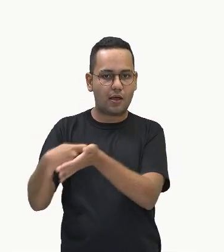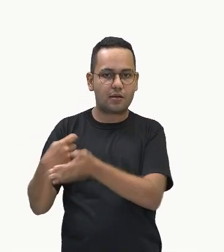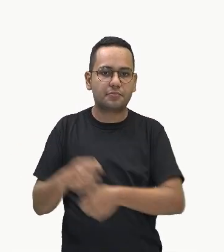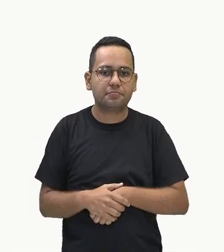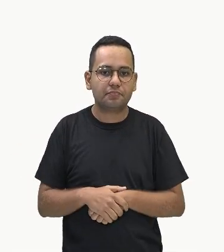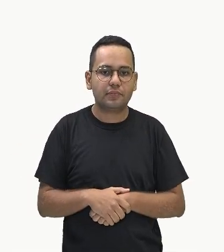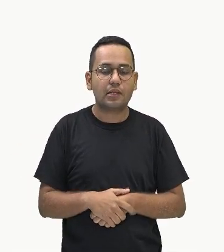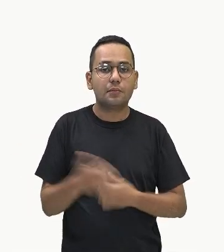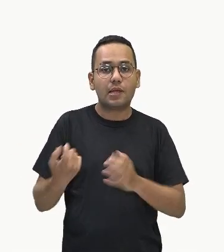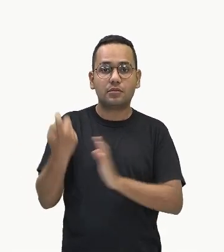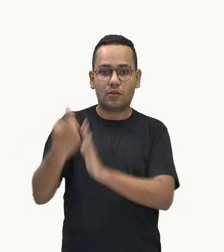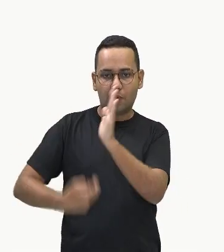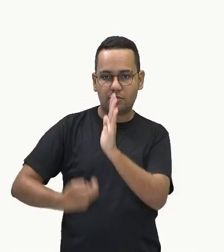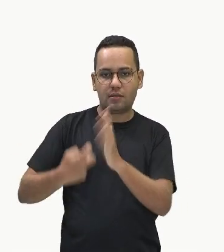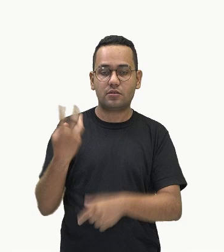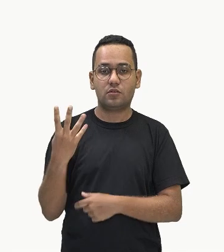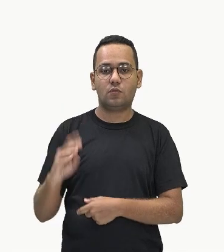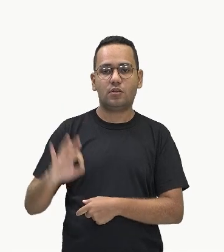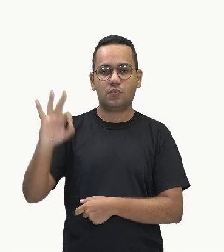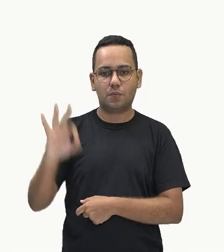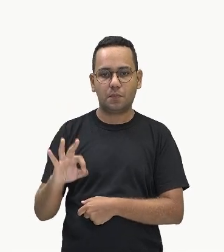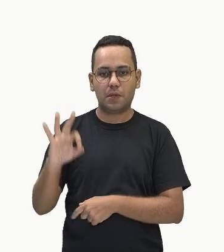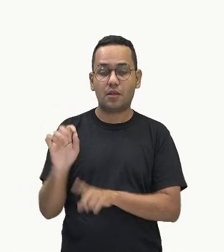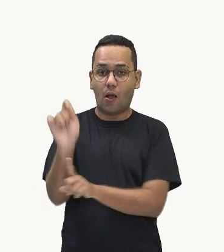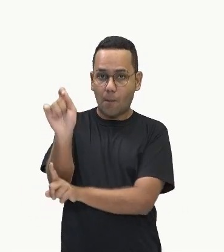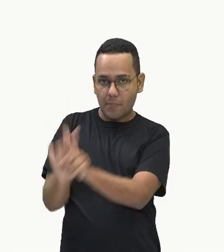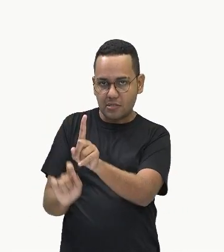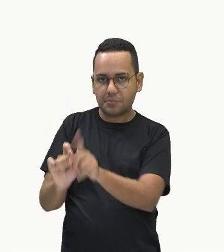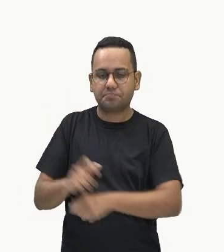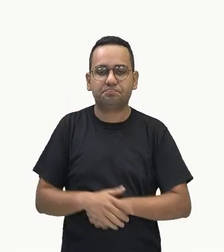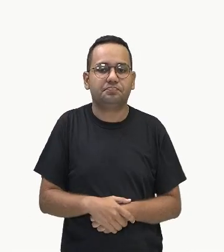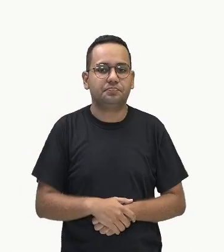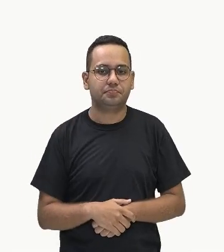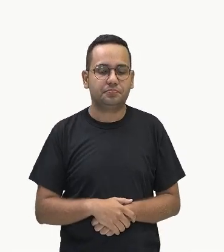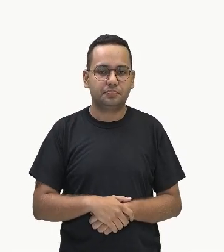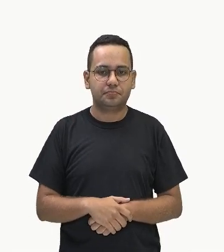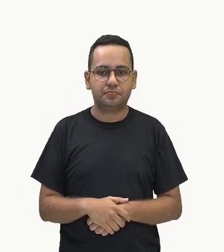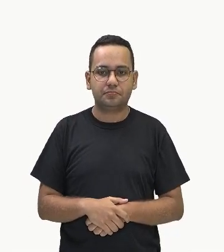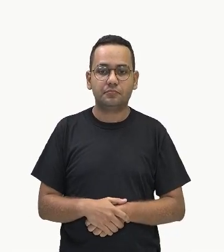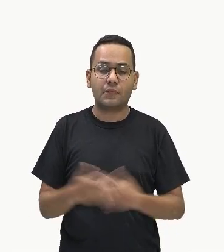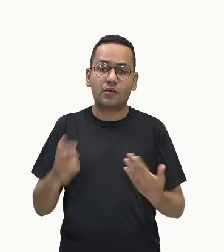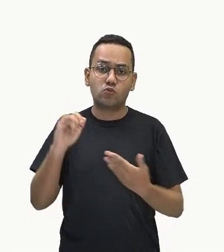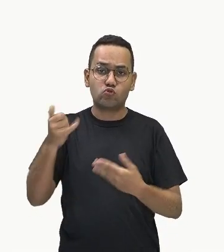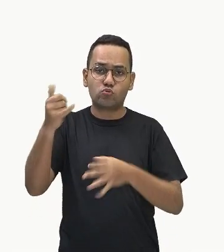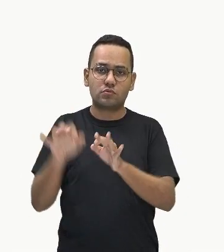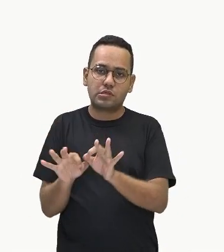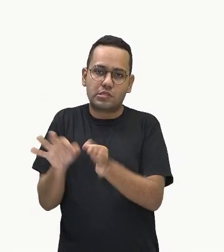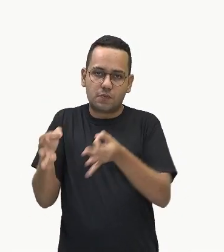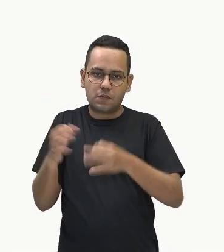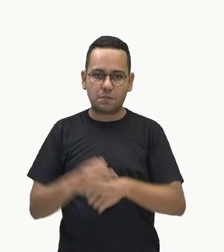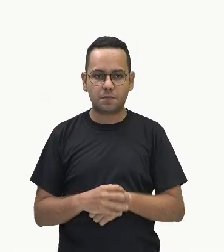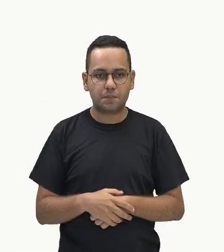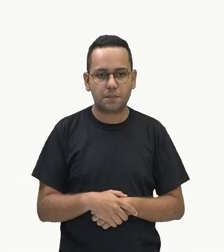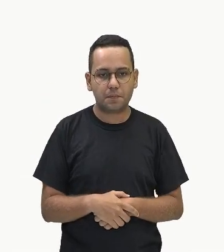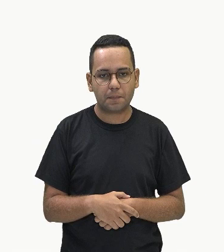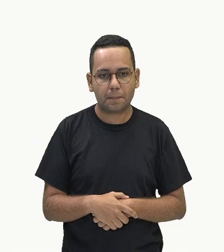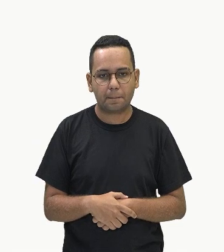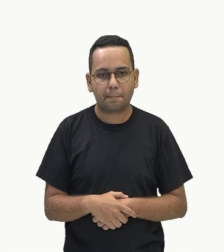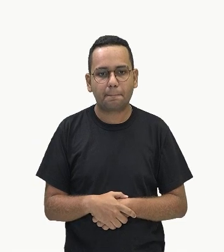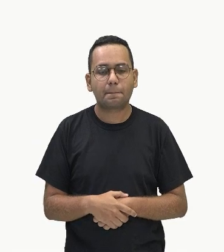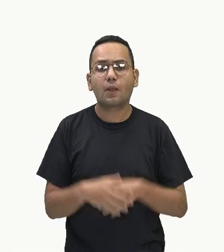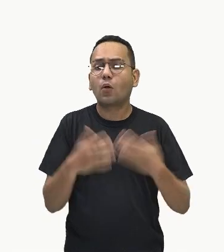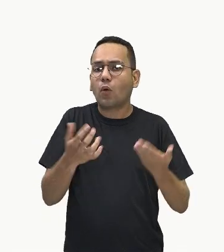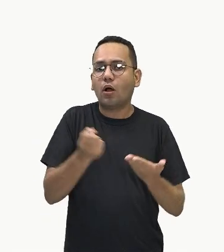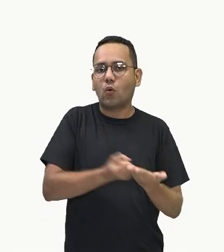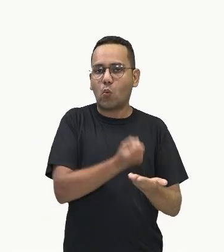com uma taxa de 4% ao mês, a juros simples. Que quantia Miguel deve